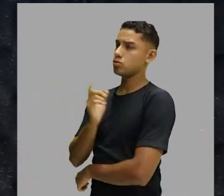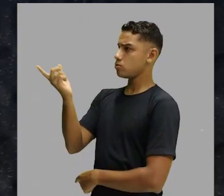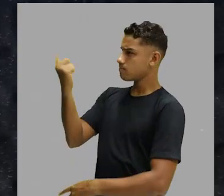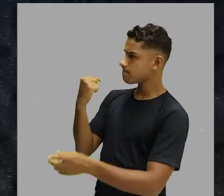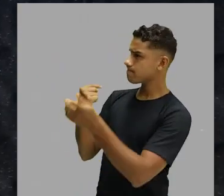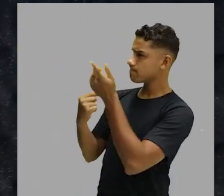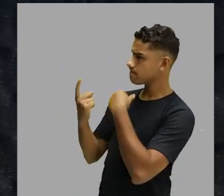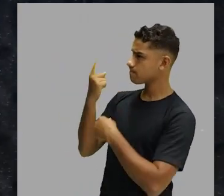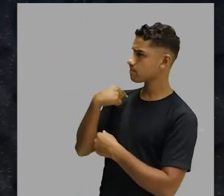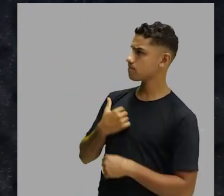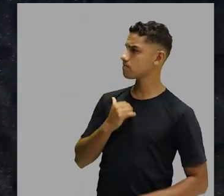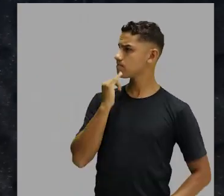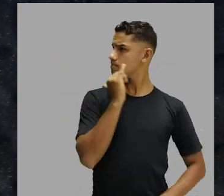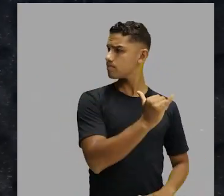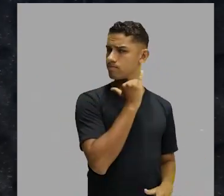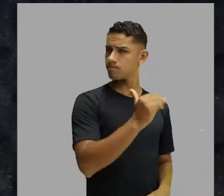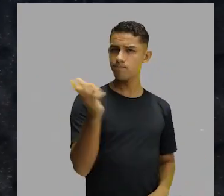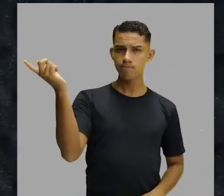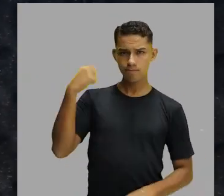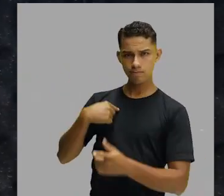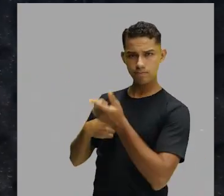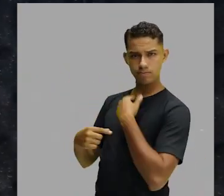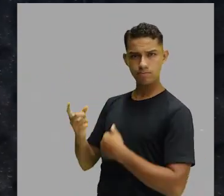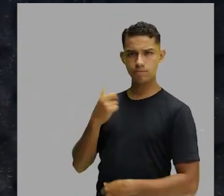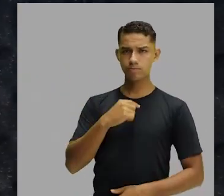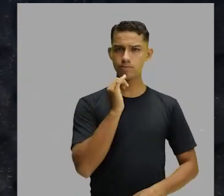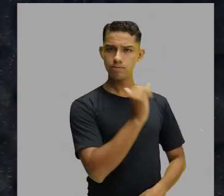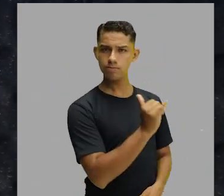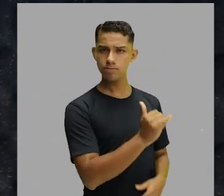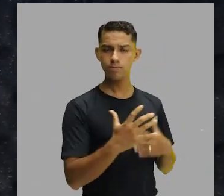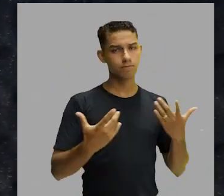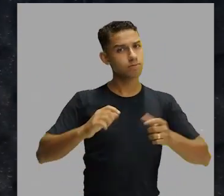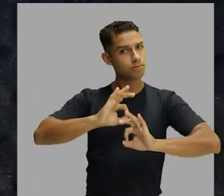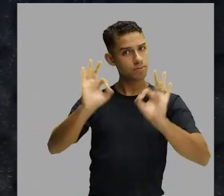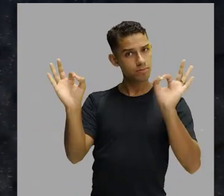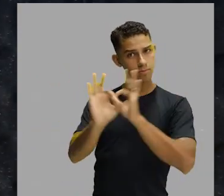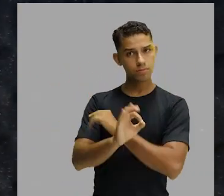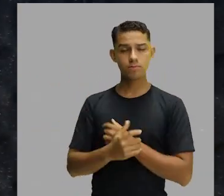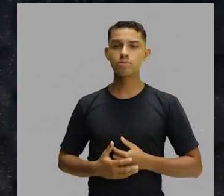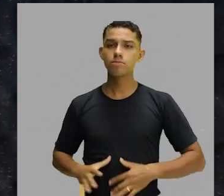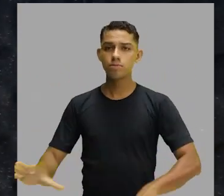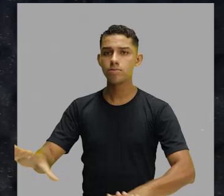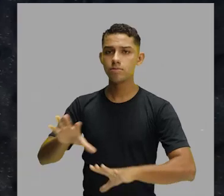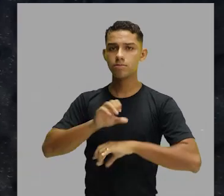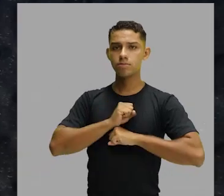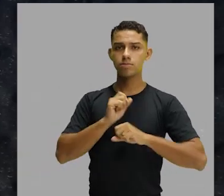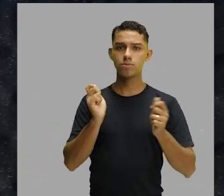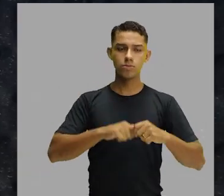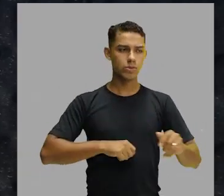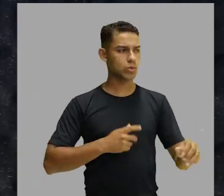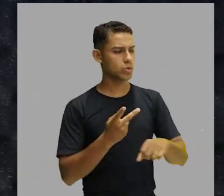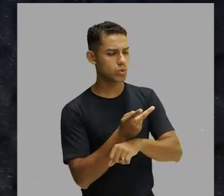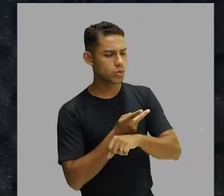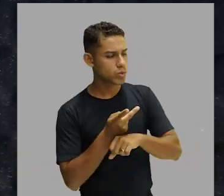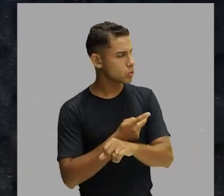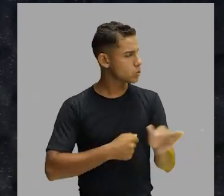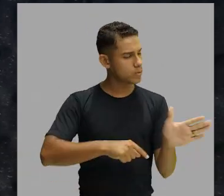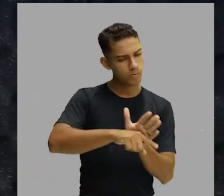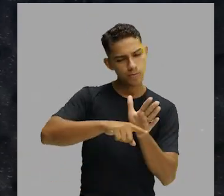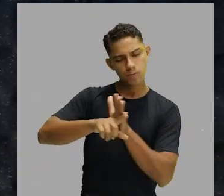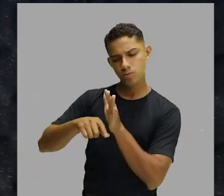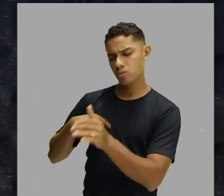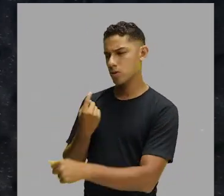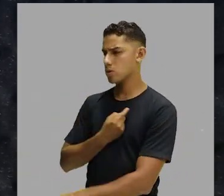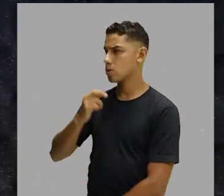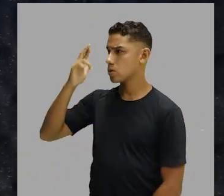meros repetidores do que os outros dizem. O objetivo dessa investigação é fazer com que a gente